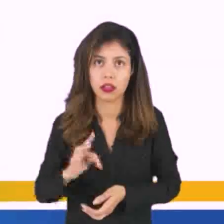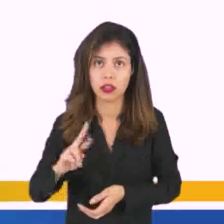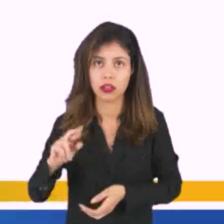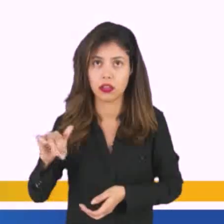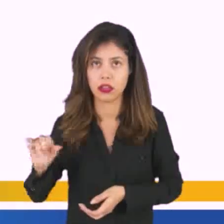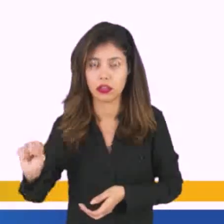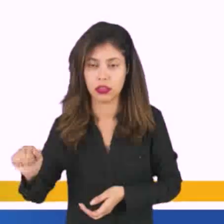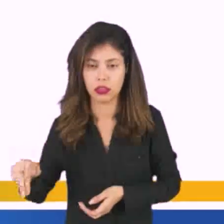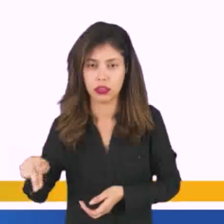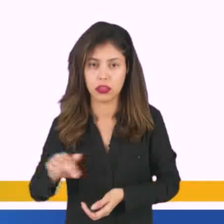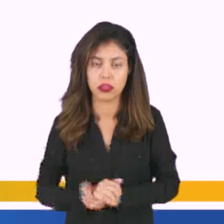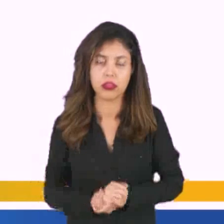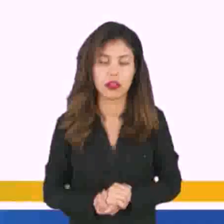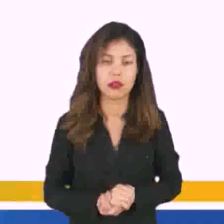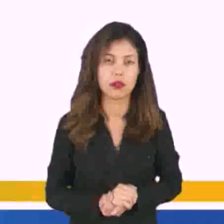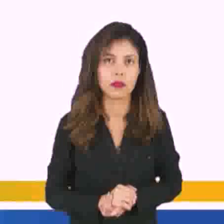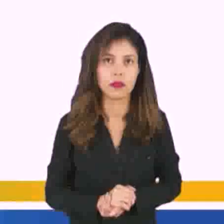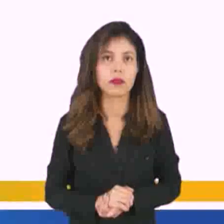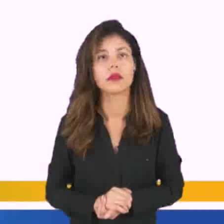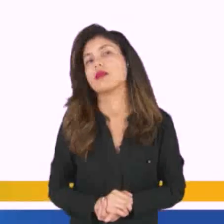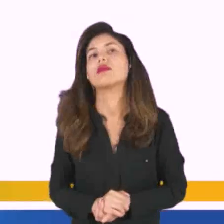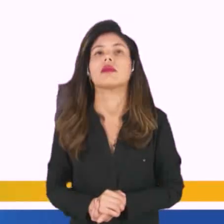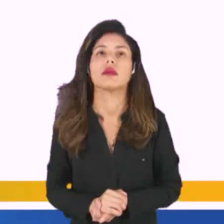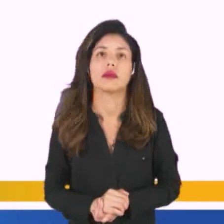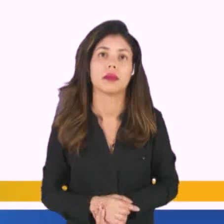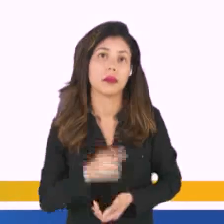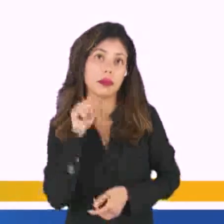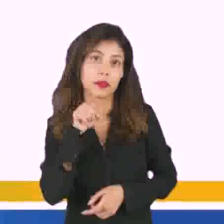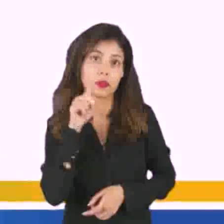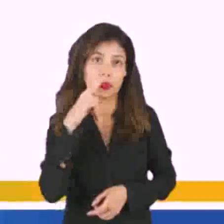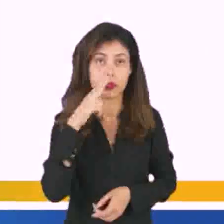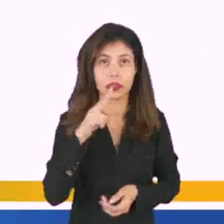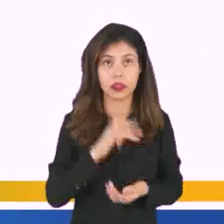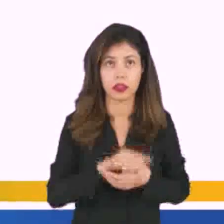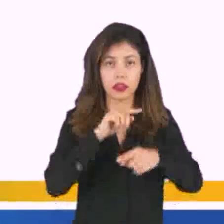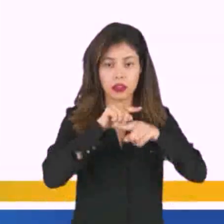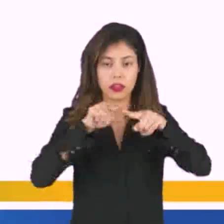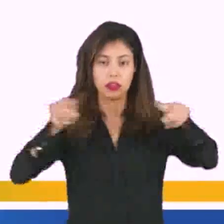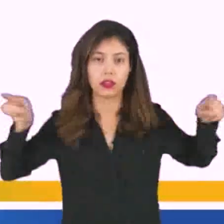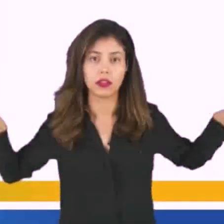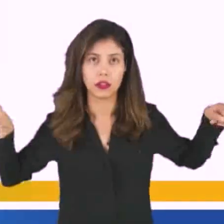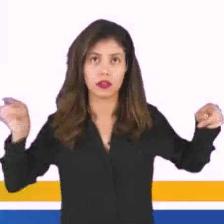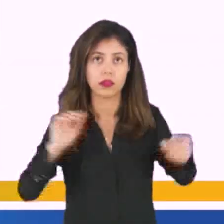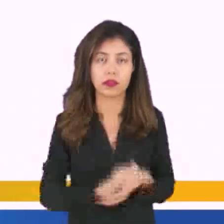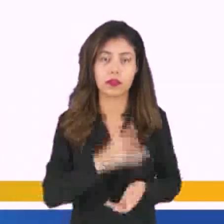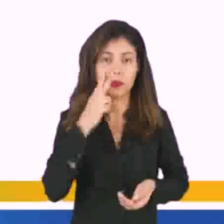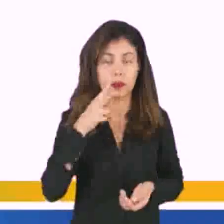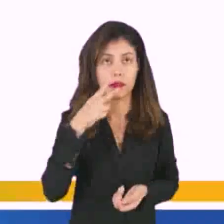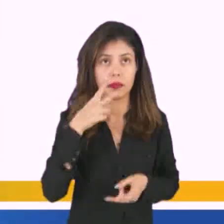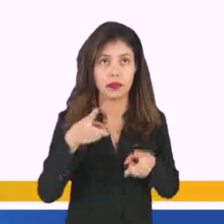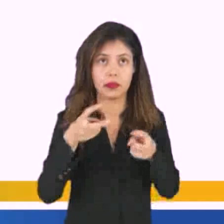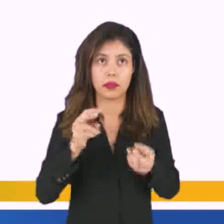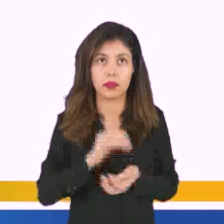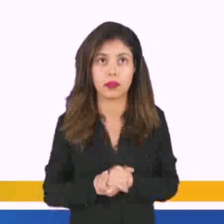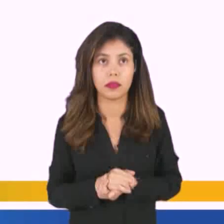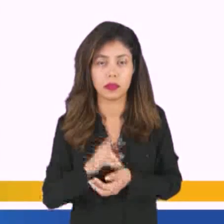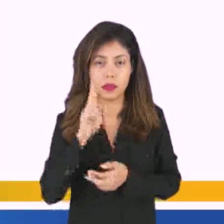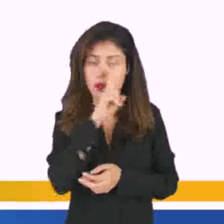trans, ok? Então, se você fizer um paralelozinho aqui, você vai observar que os rosas estão para